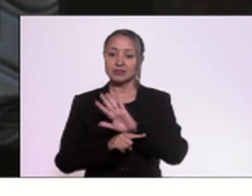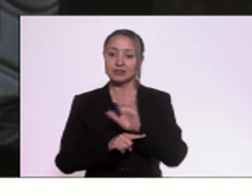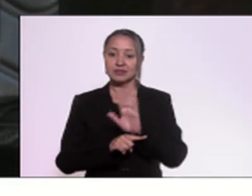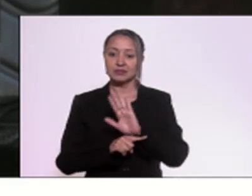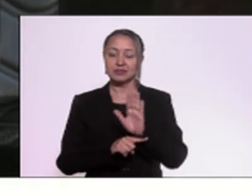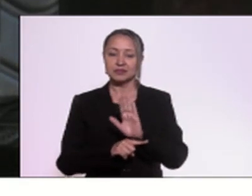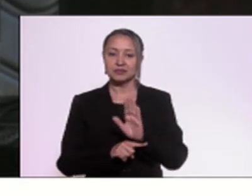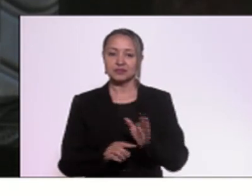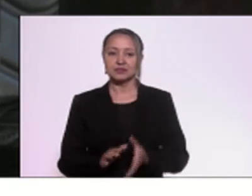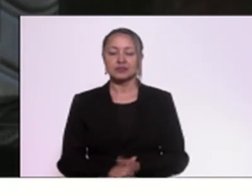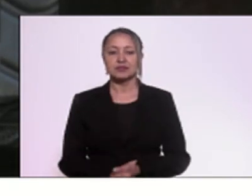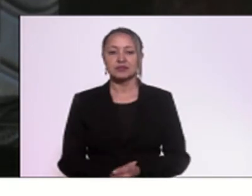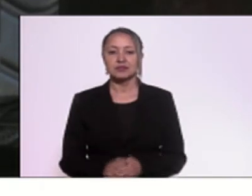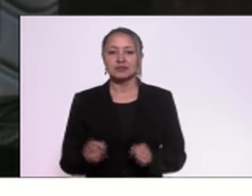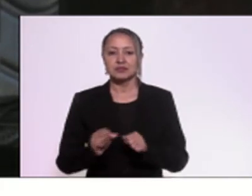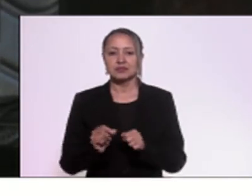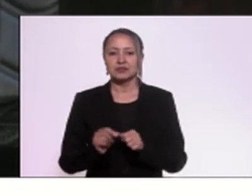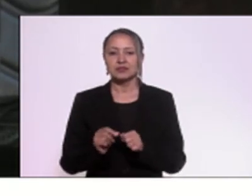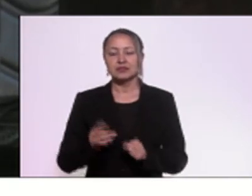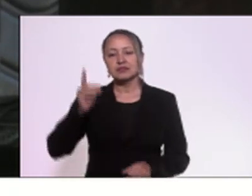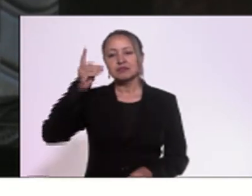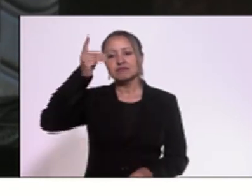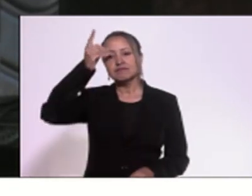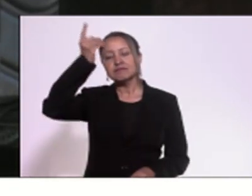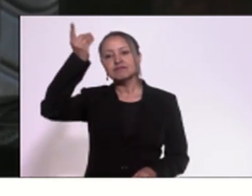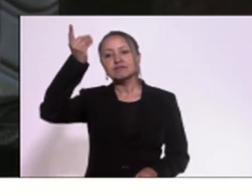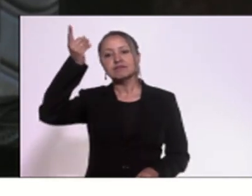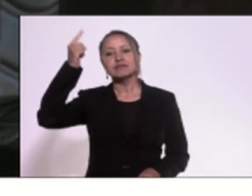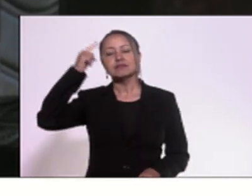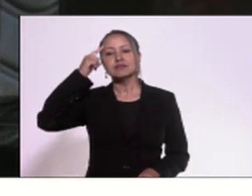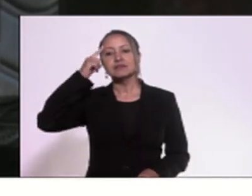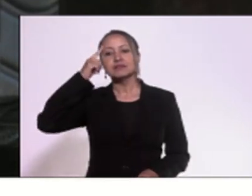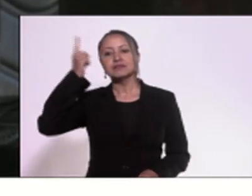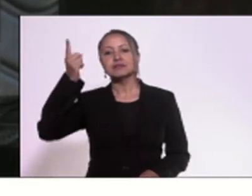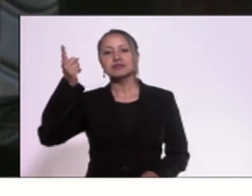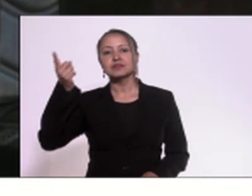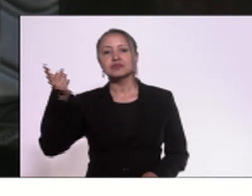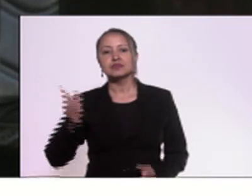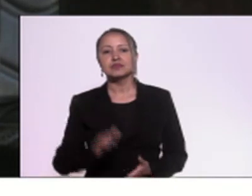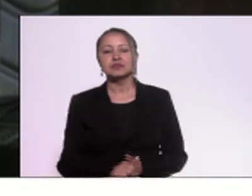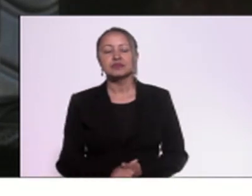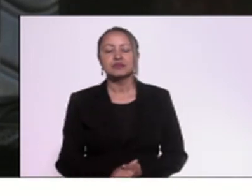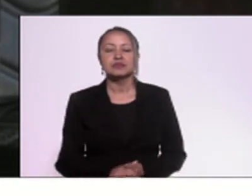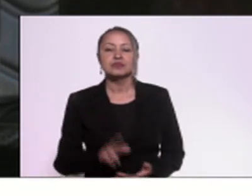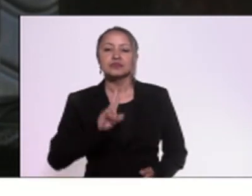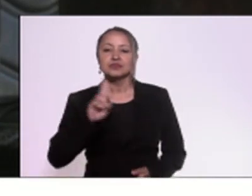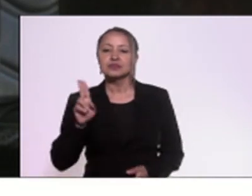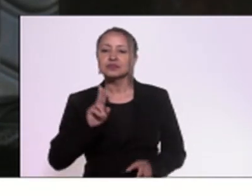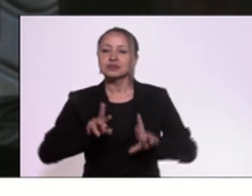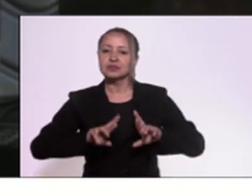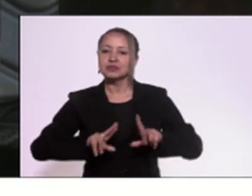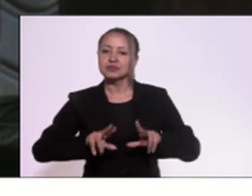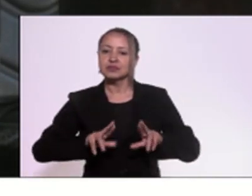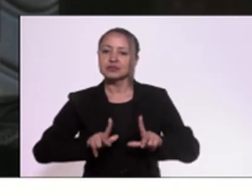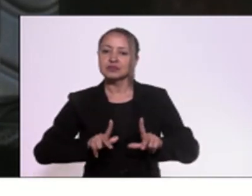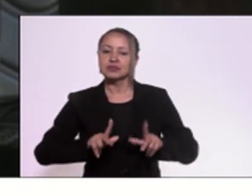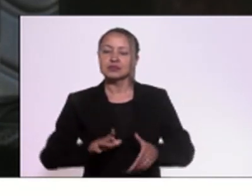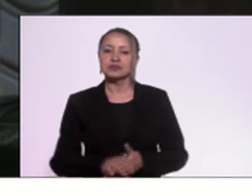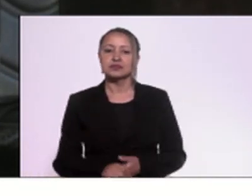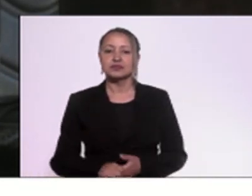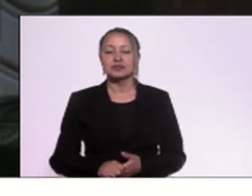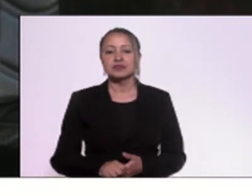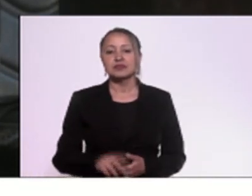Obrigado, César, pelo carinho. Dá um abraço no Adolfo, quando é velho amigo nosso. Passar a palavra para uma pessoa que não gosta